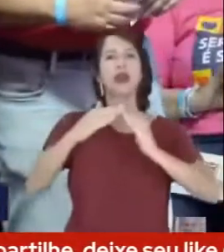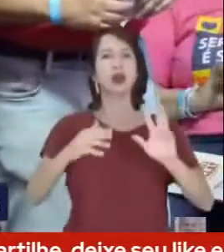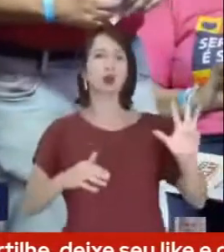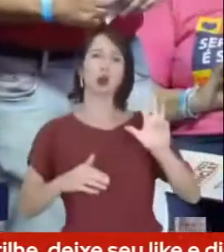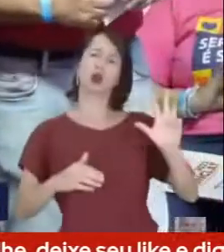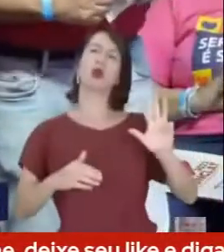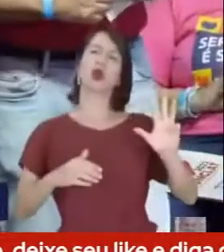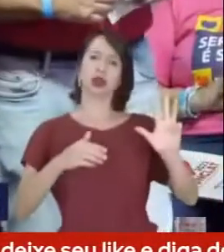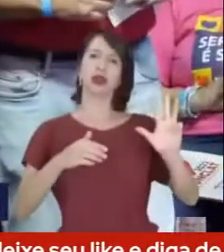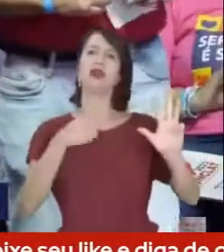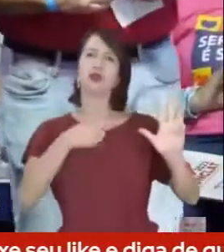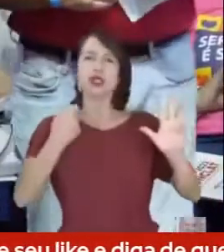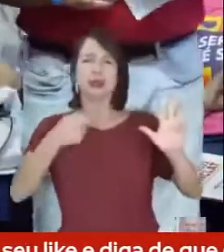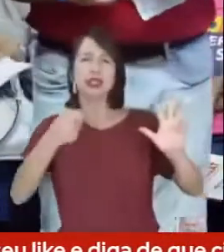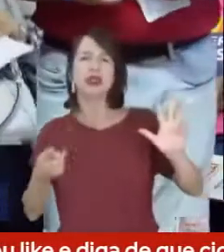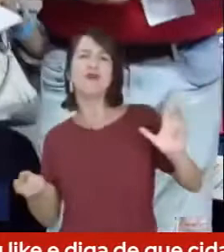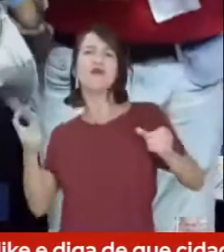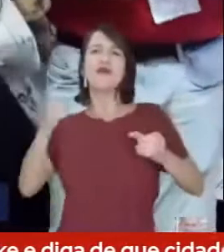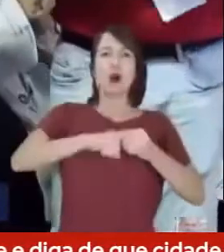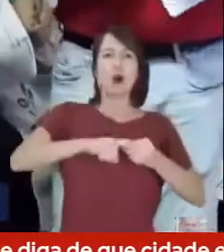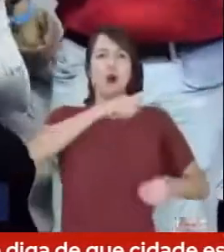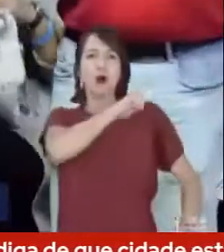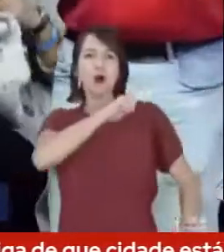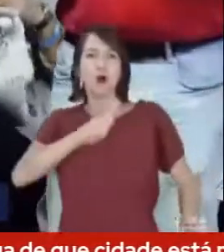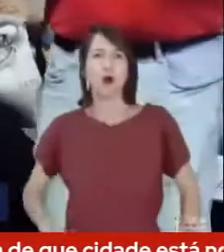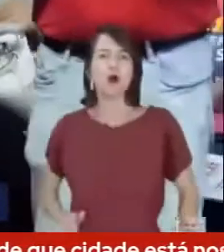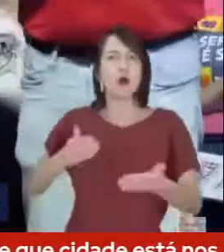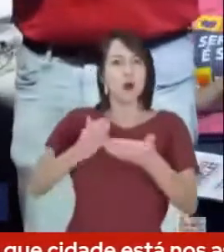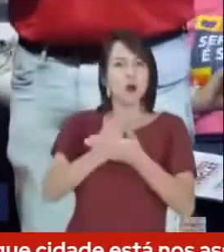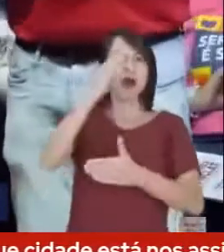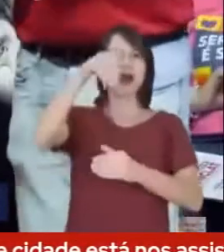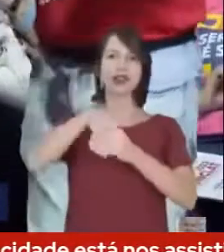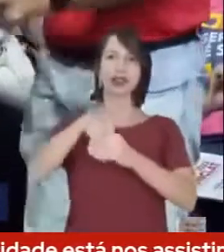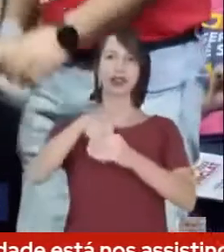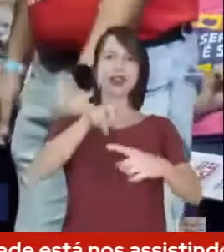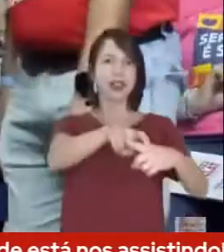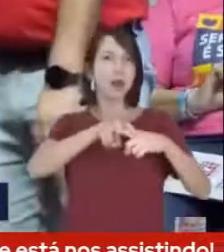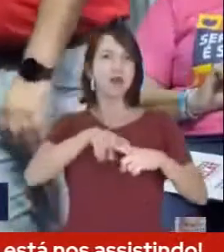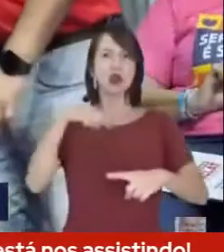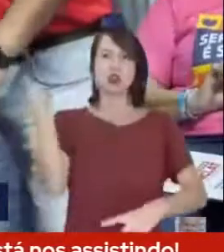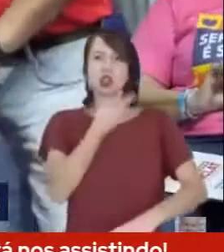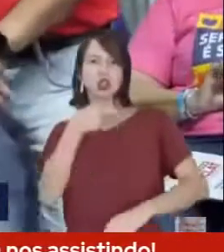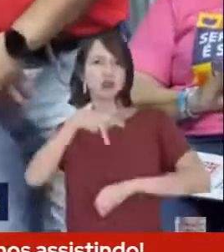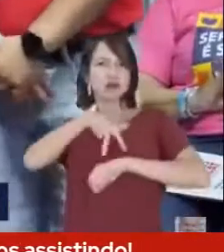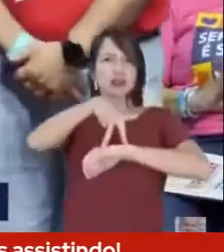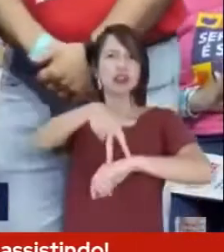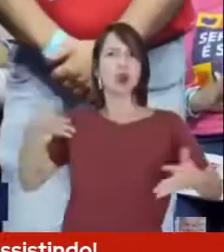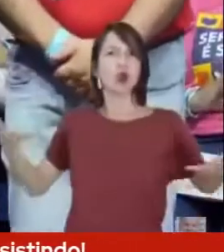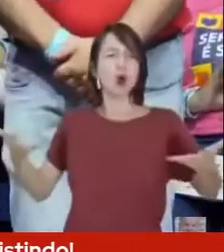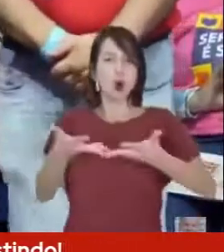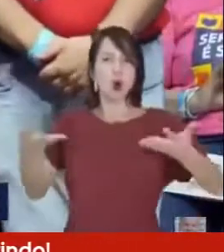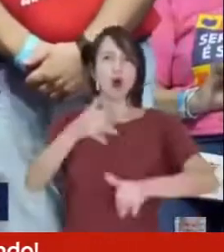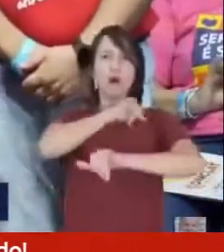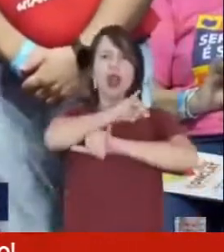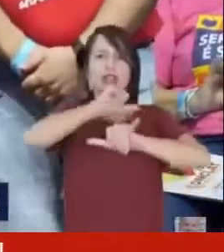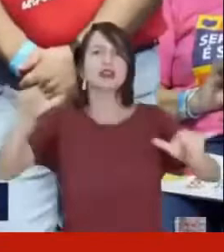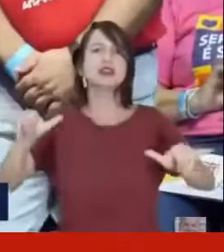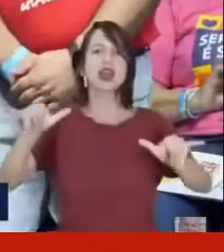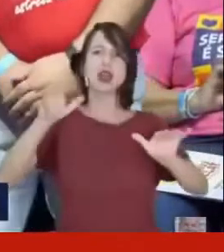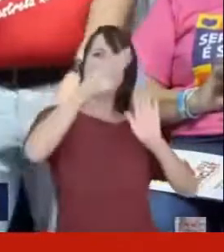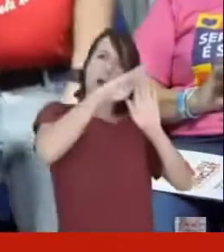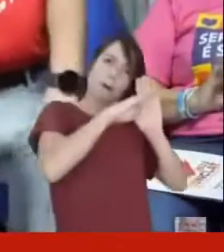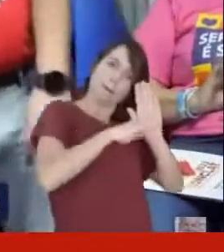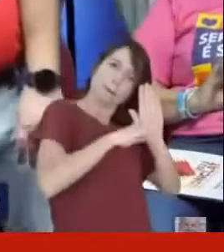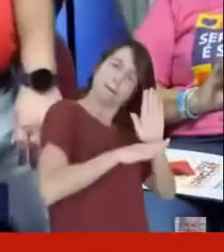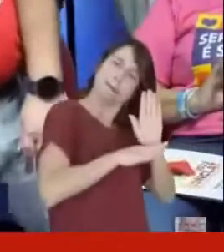Lula. E é por isso que nós estamos aqui hoje para dizer, para entregar a nossa pauta para o senhor, mas para dizer que o Brasil precisa